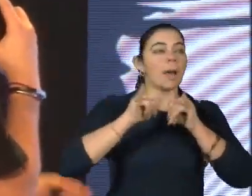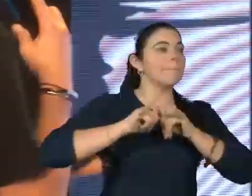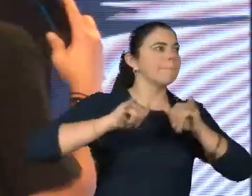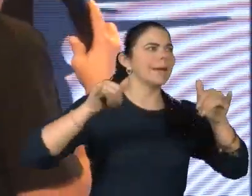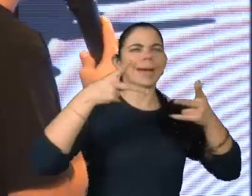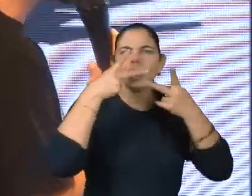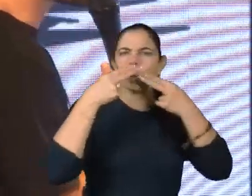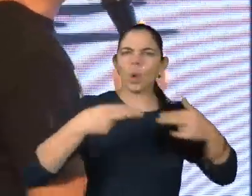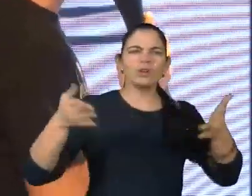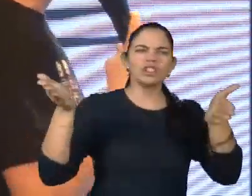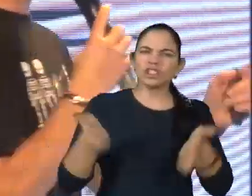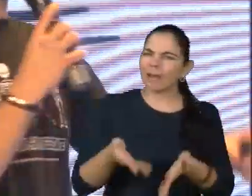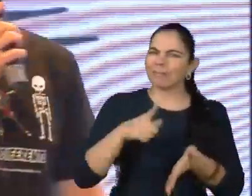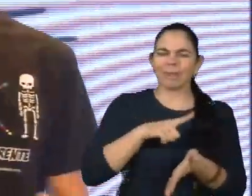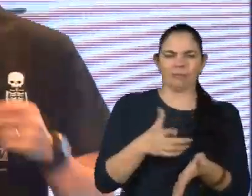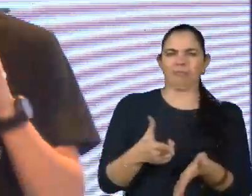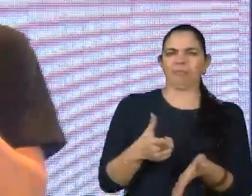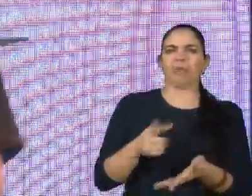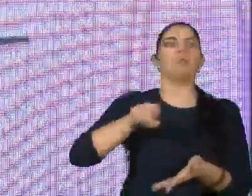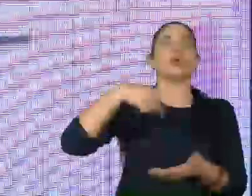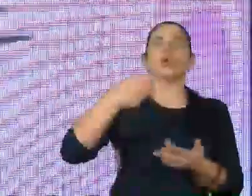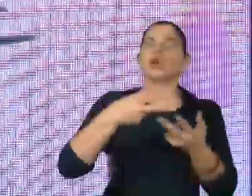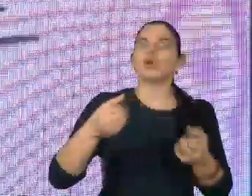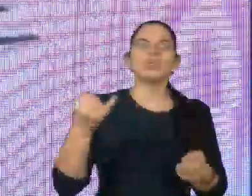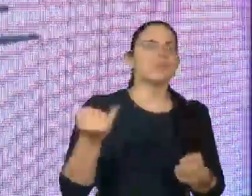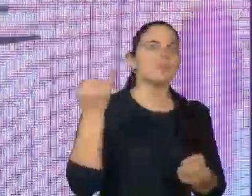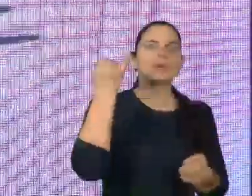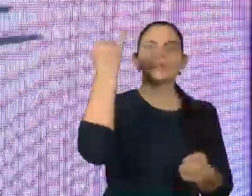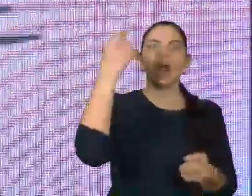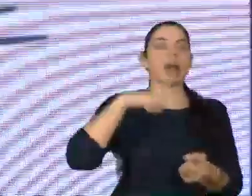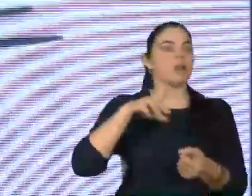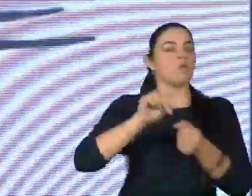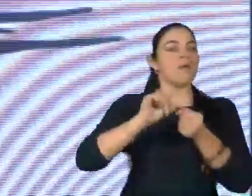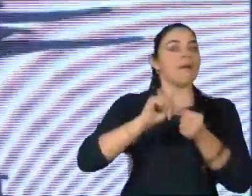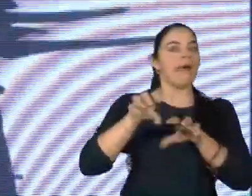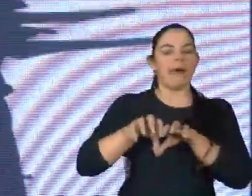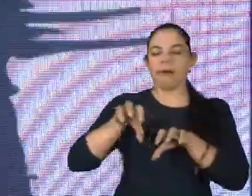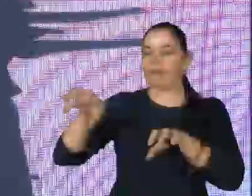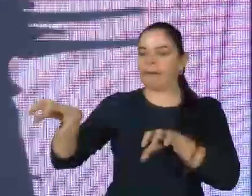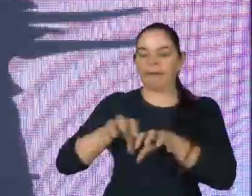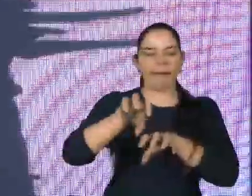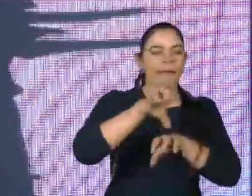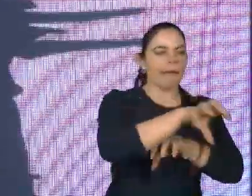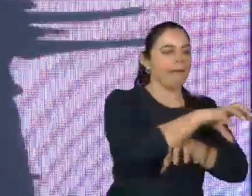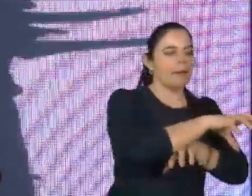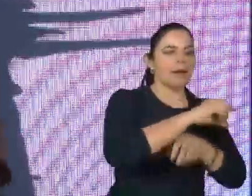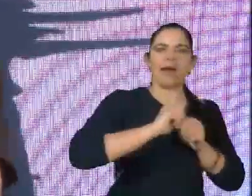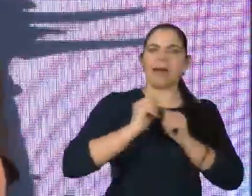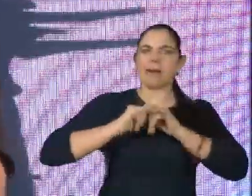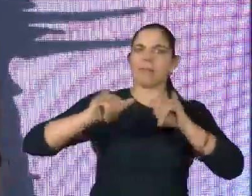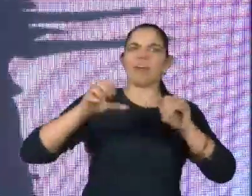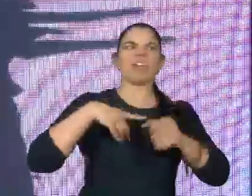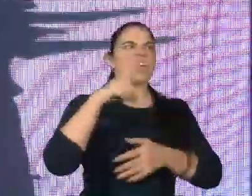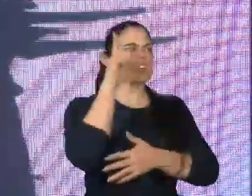que já existem. Outra coisa importante é não sazonalizar. A gente vê muitas campanhas, muito legal, mas no